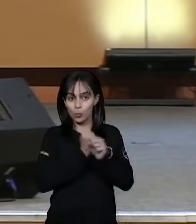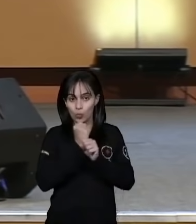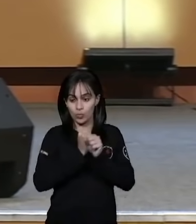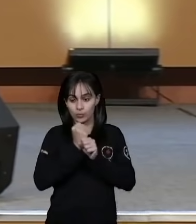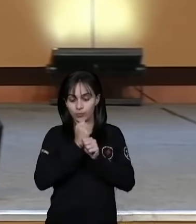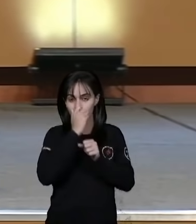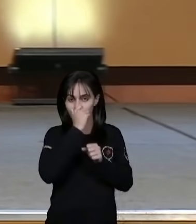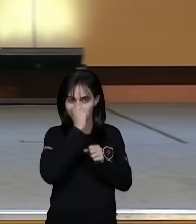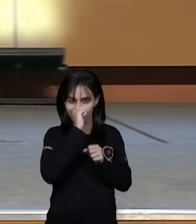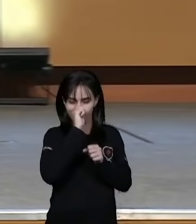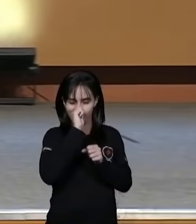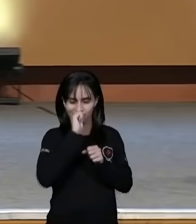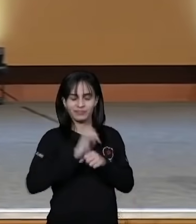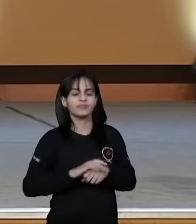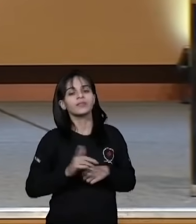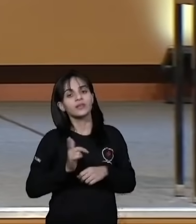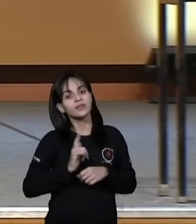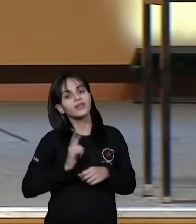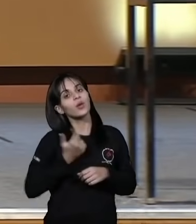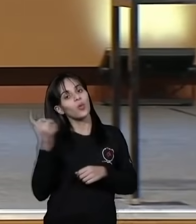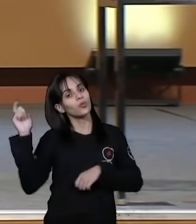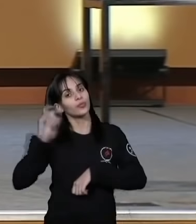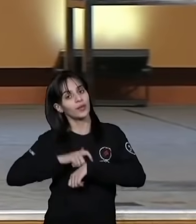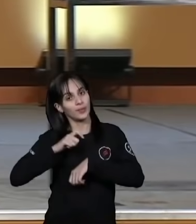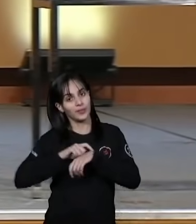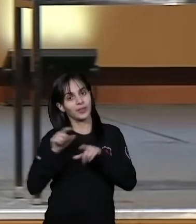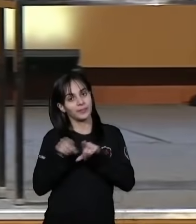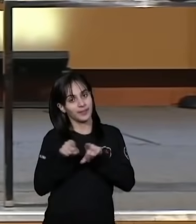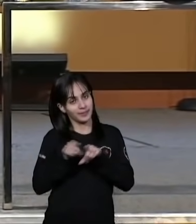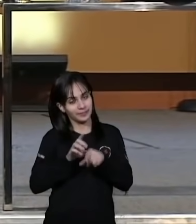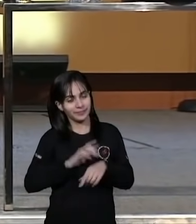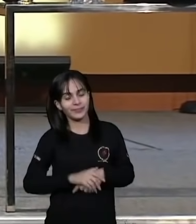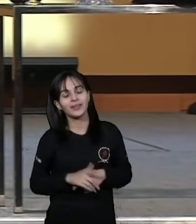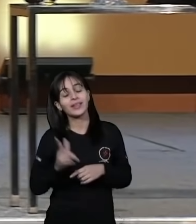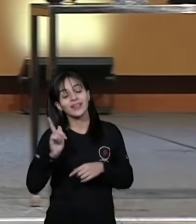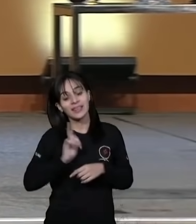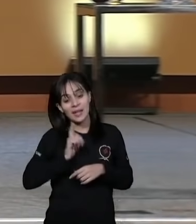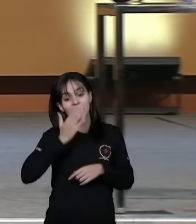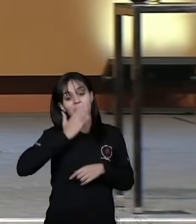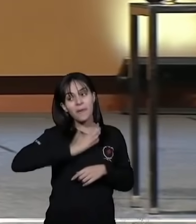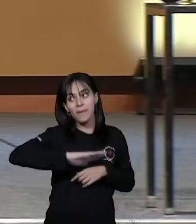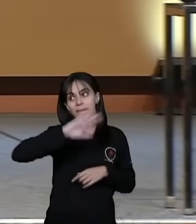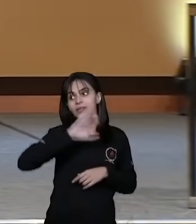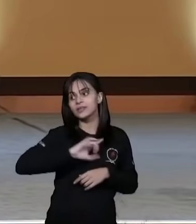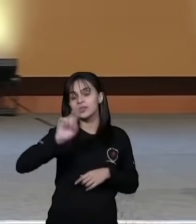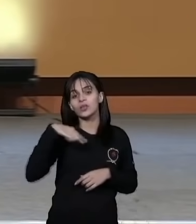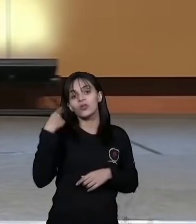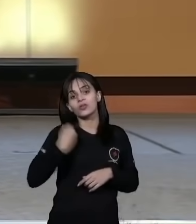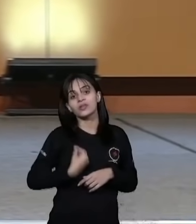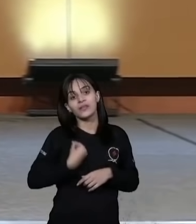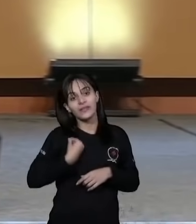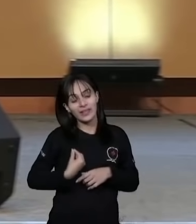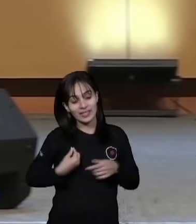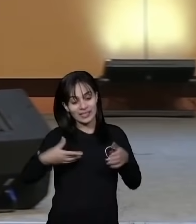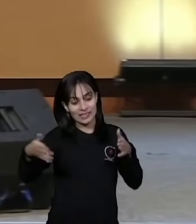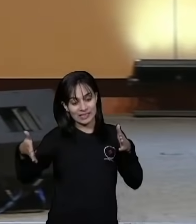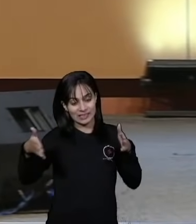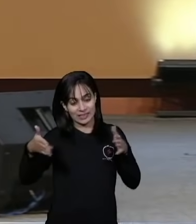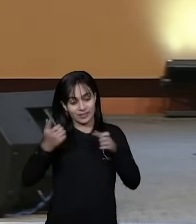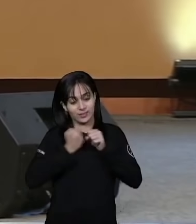um bom tempo mas tem uma outra dimensão de tempo é que tem promessa de Deus na nossa vida que